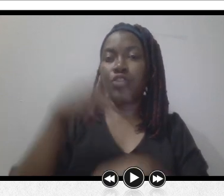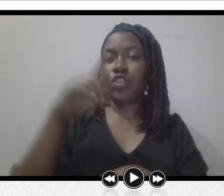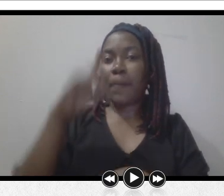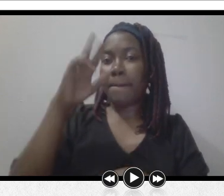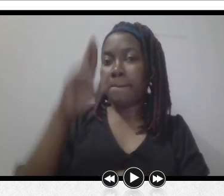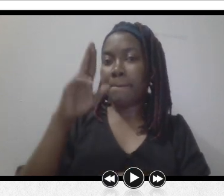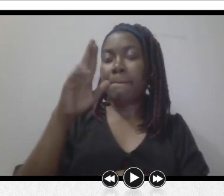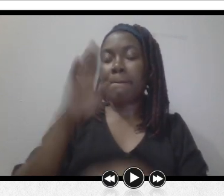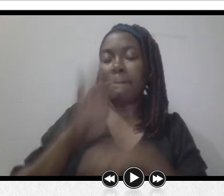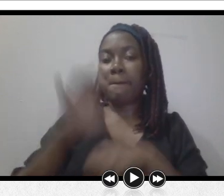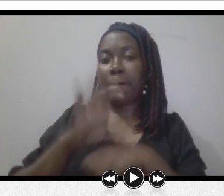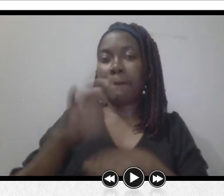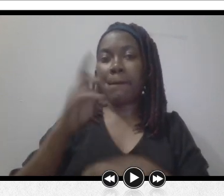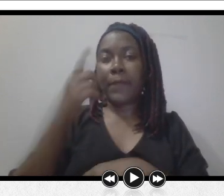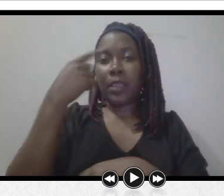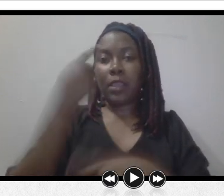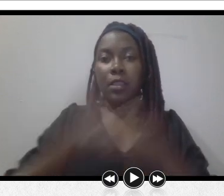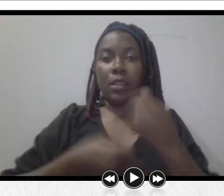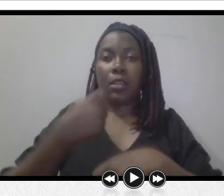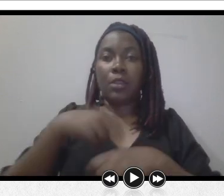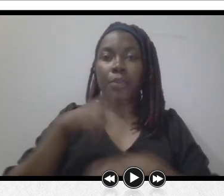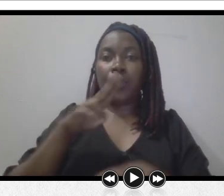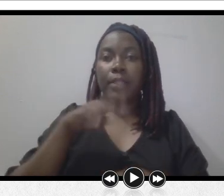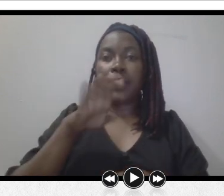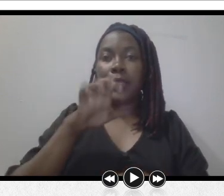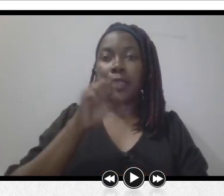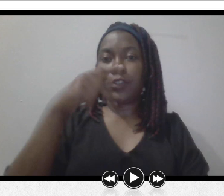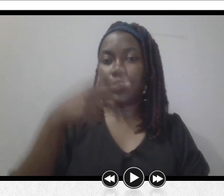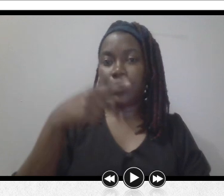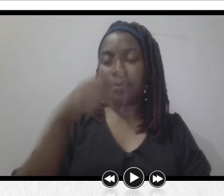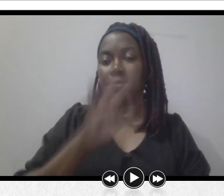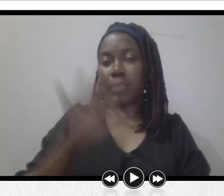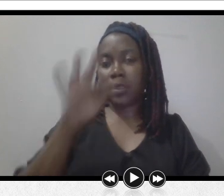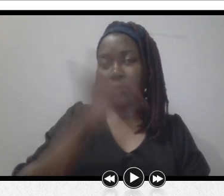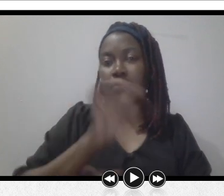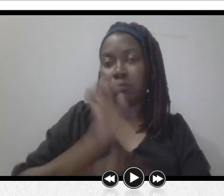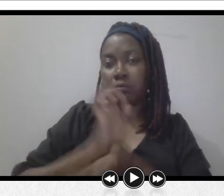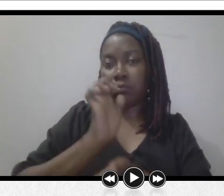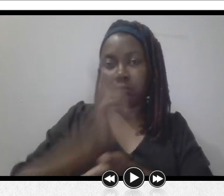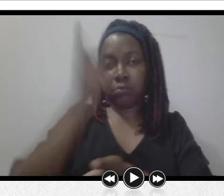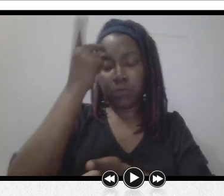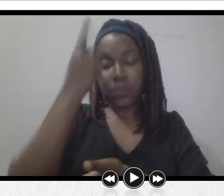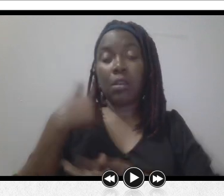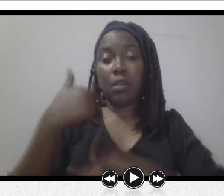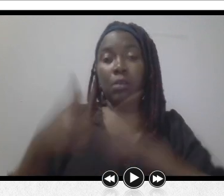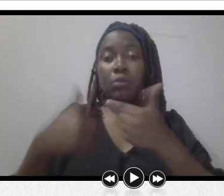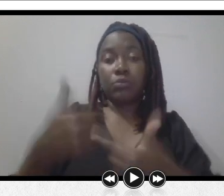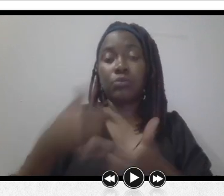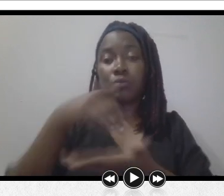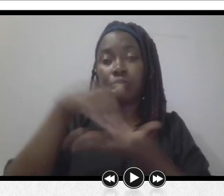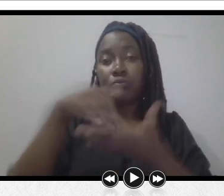que cursei em Direito Administrativo na Unesp, a Universidade Estadual de São Paulo, e atuo como secretário executivo da